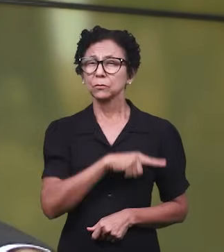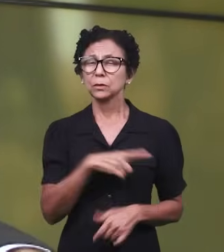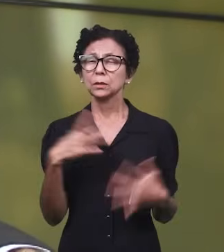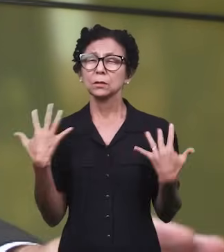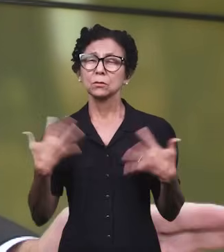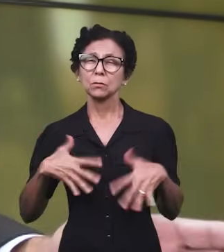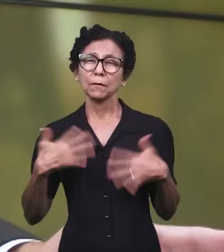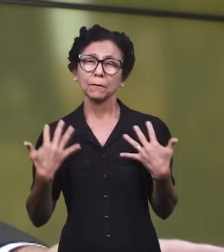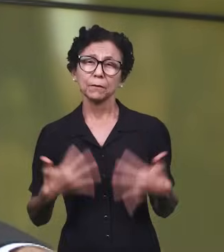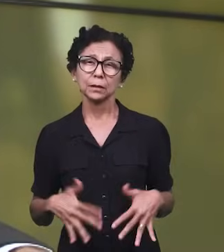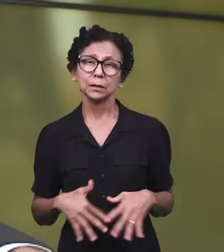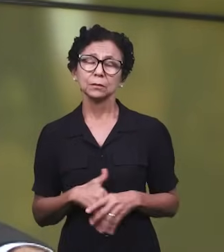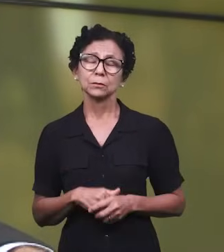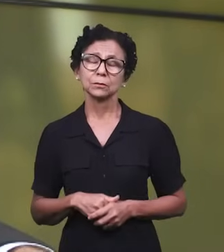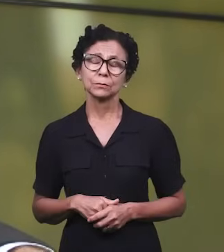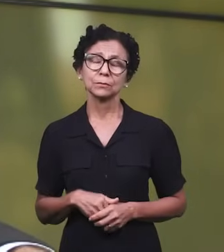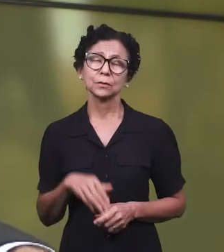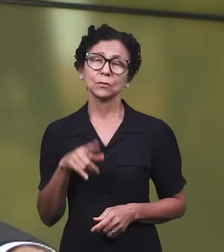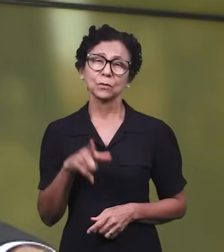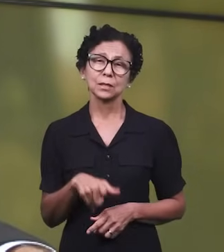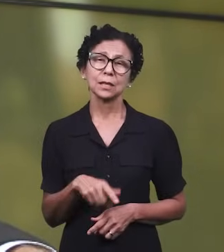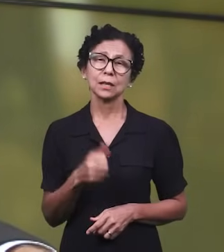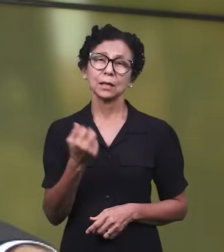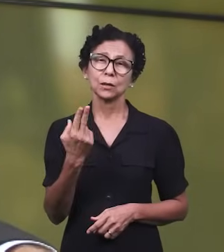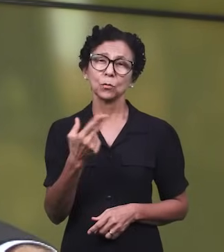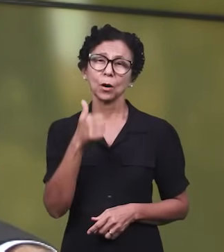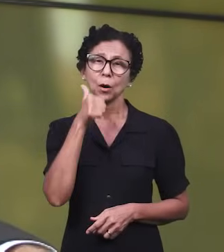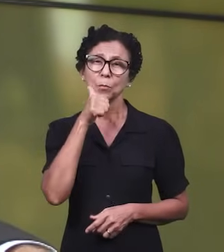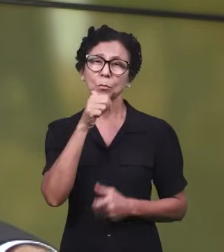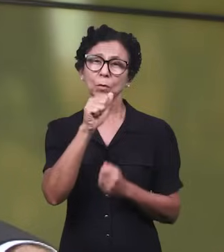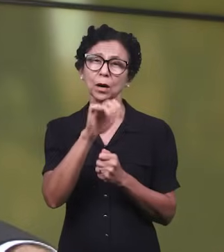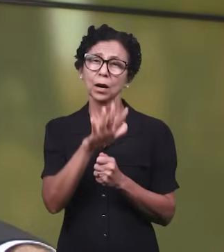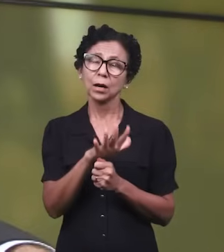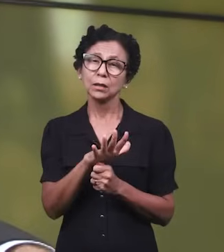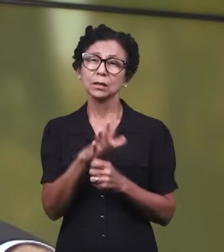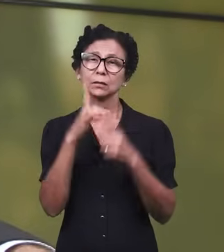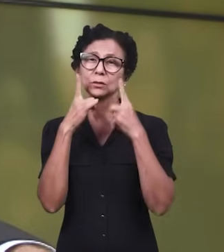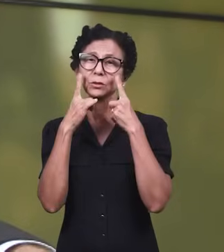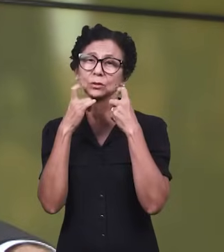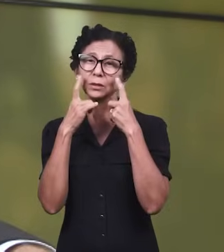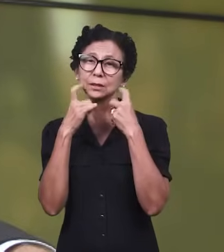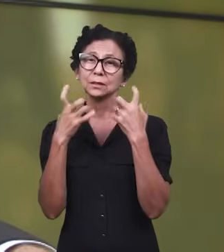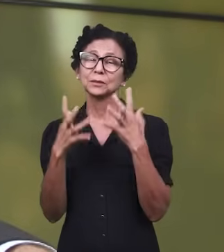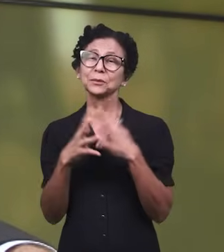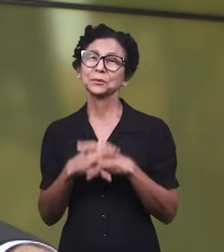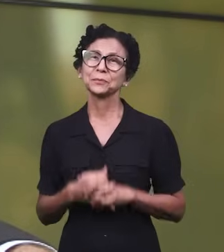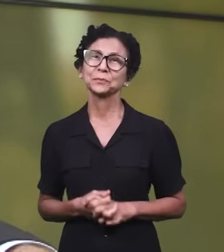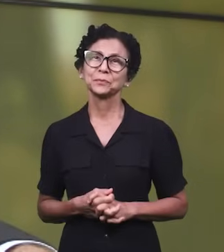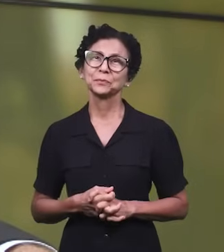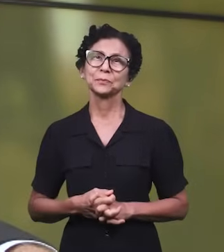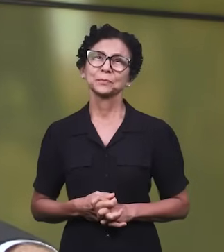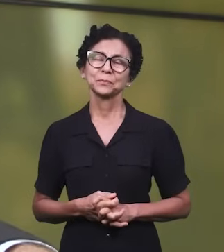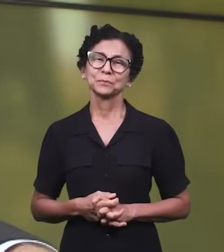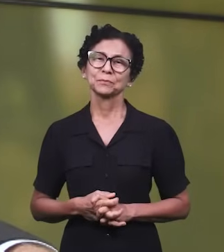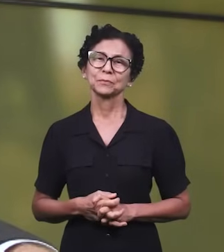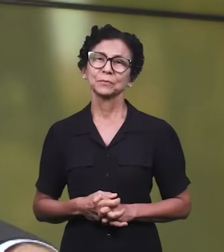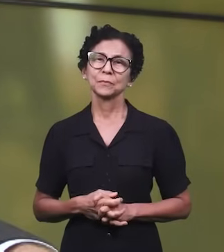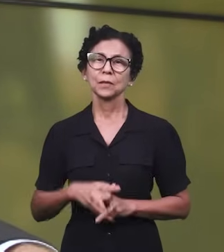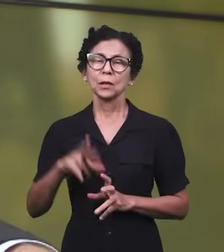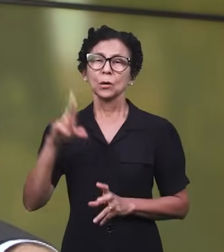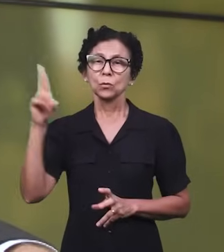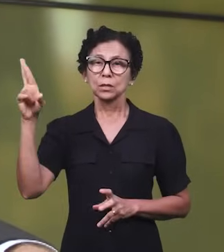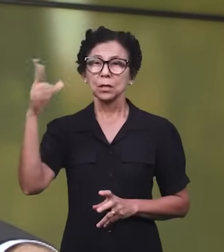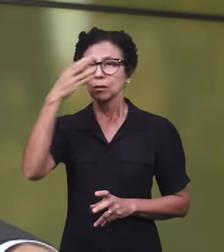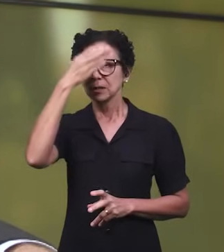filho, chorando como Ana. A expressão de Ana, o Senhor se lembrou de mim. Isso. O Senhor não se esquece das